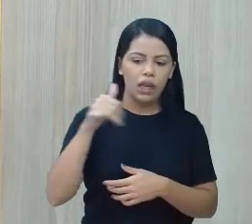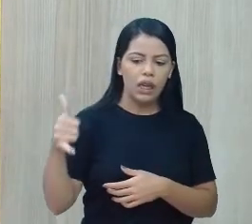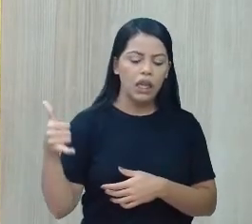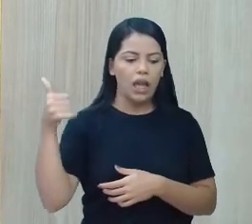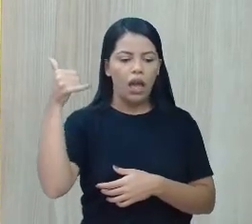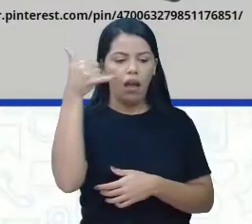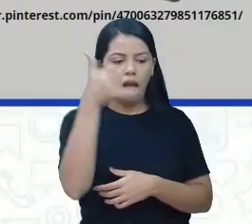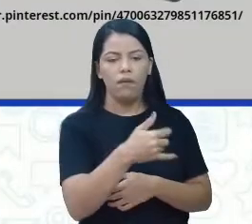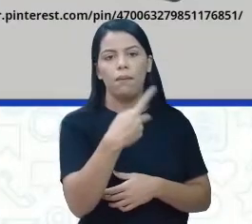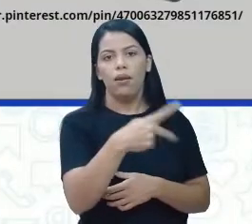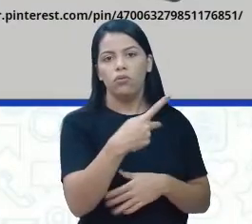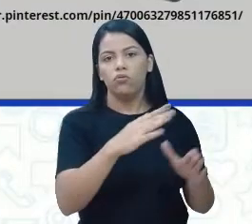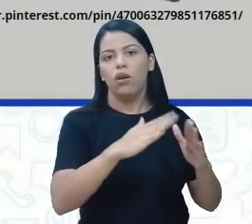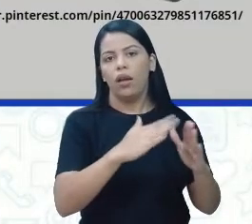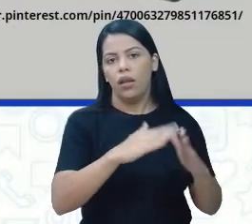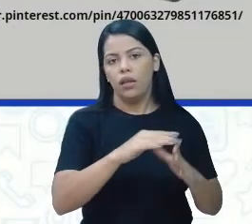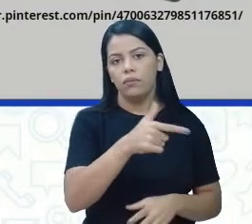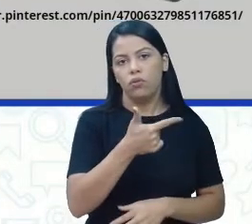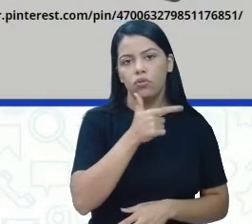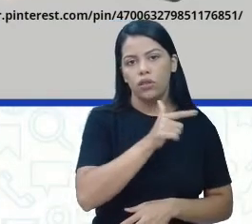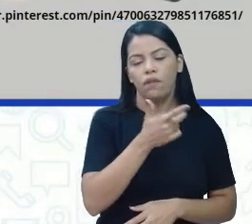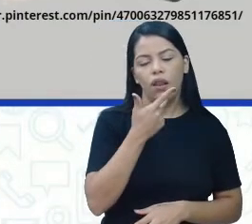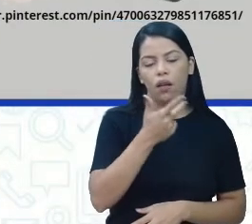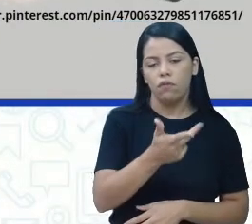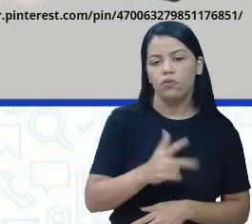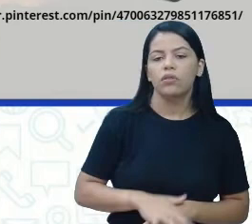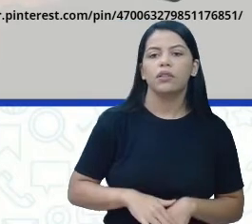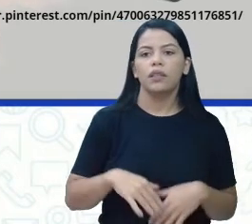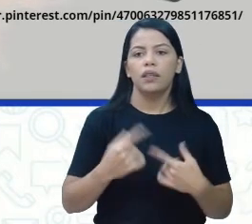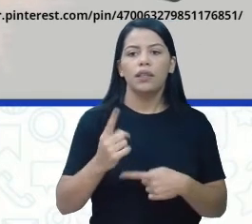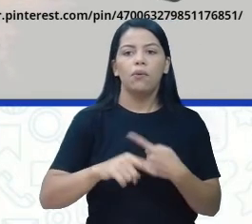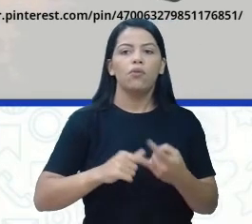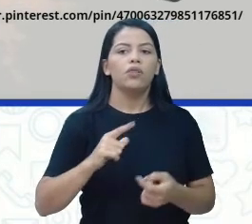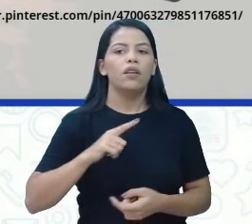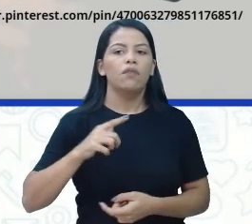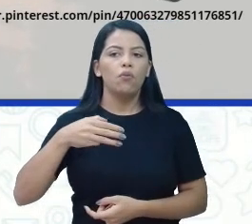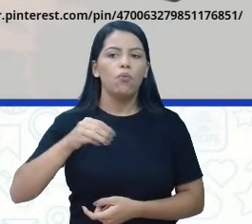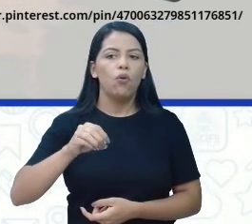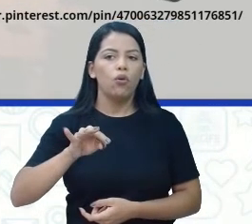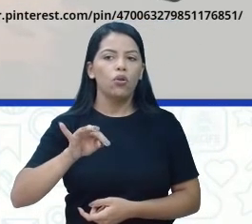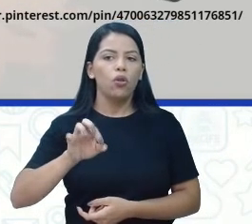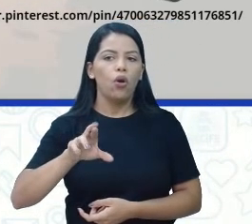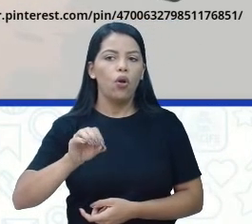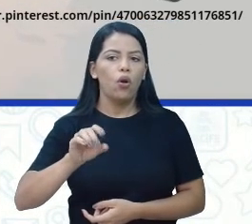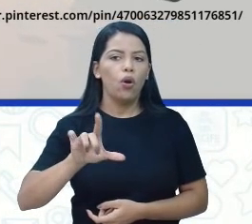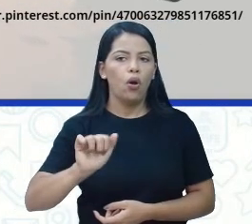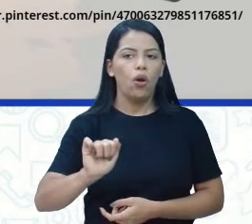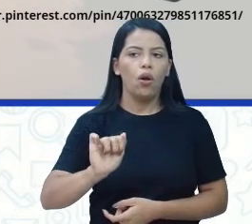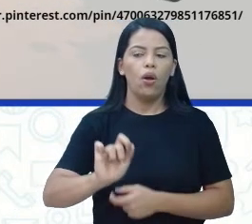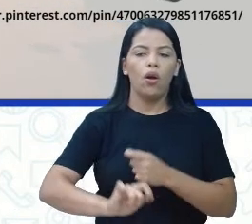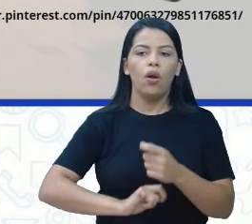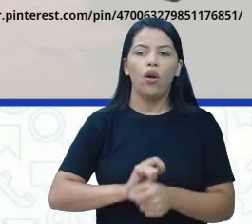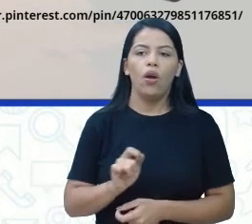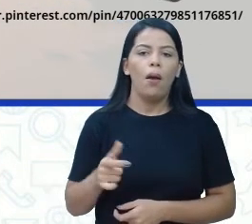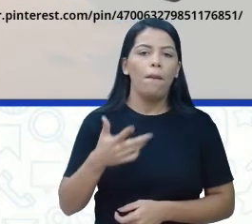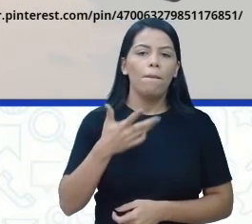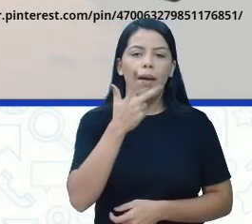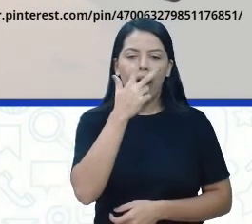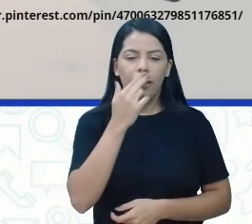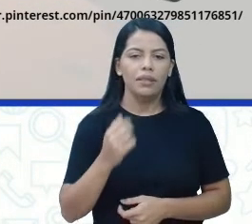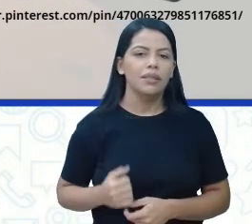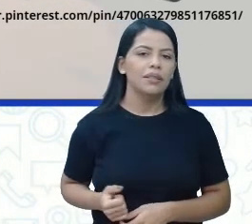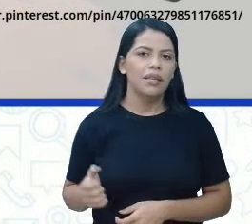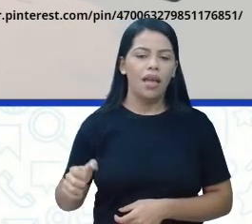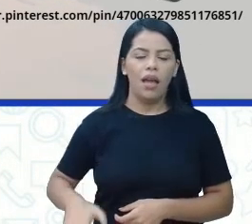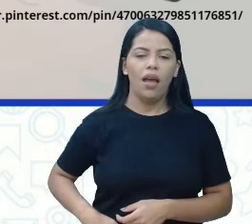daqui a pouco, um DPC 550 Motorola, a primeira aquele leva. Pretozinho ali, que era o raspador de gelo, era uma arma. Você andava na rua pendurado, parecia uma